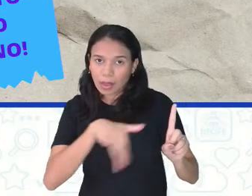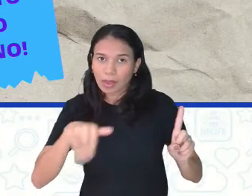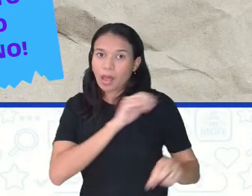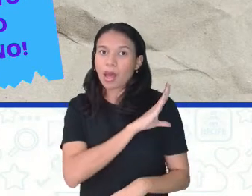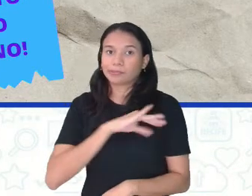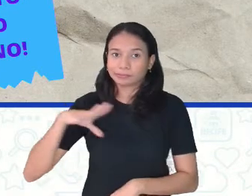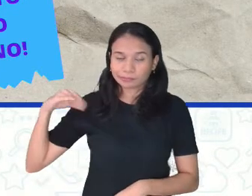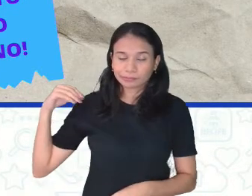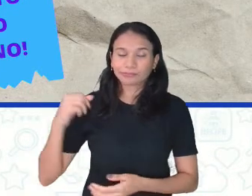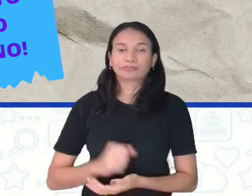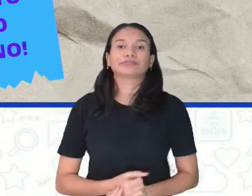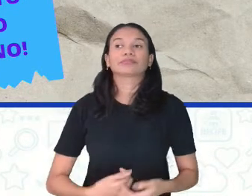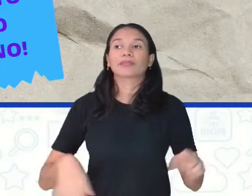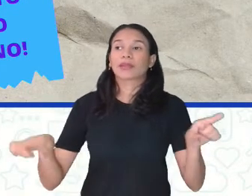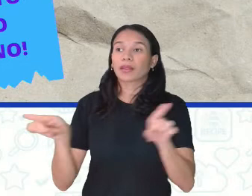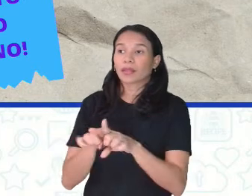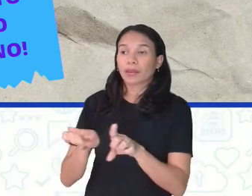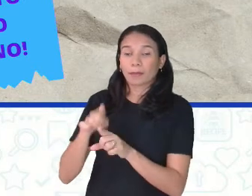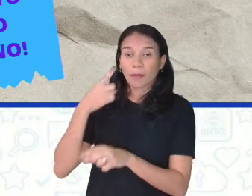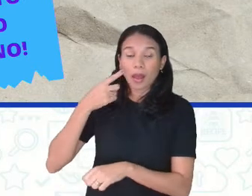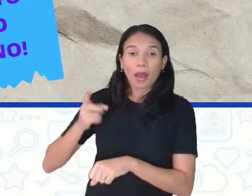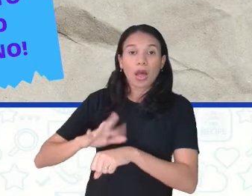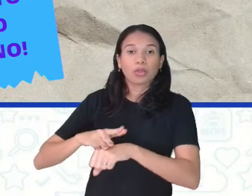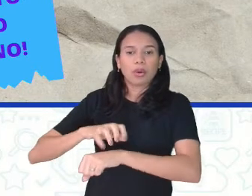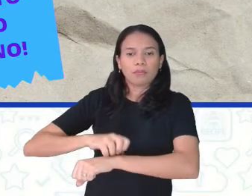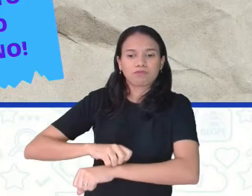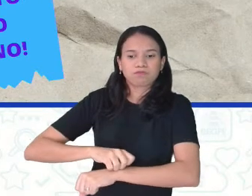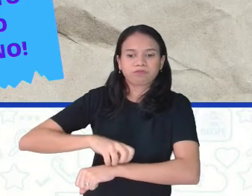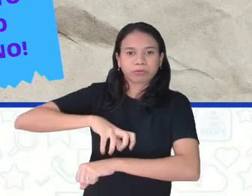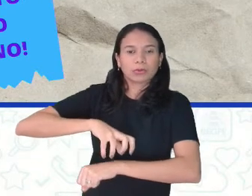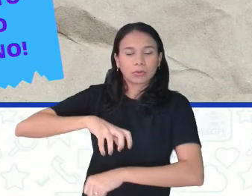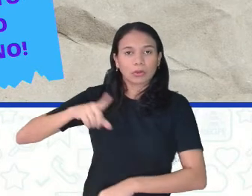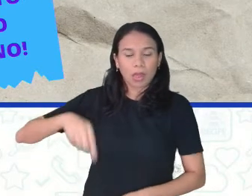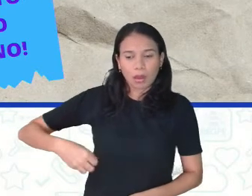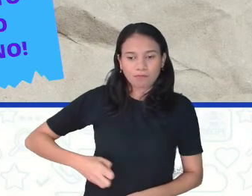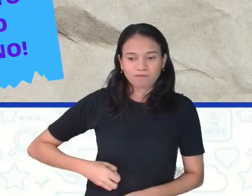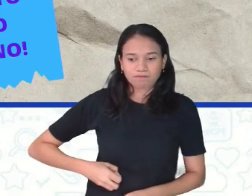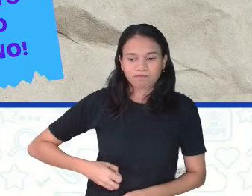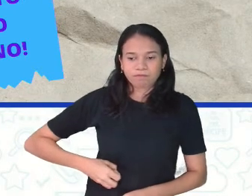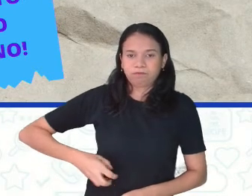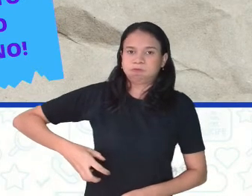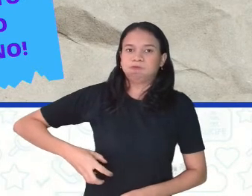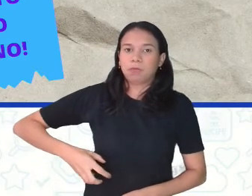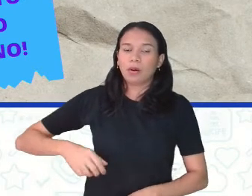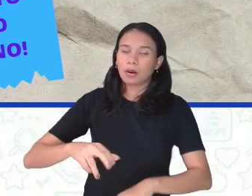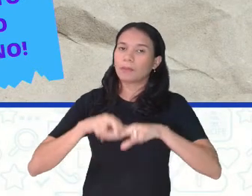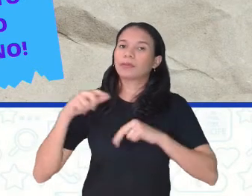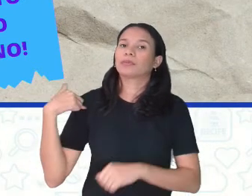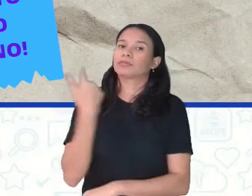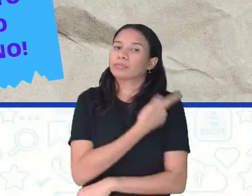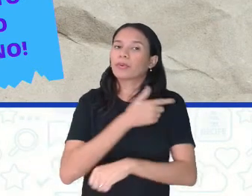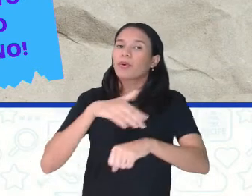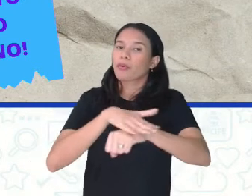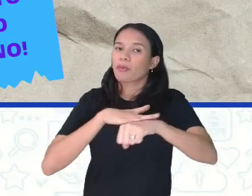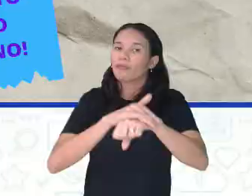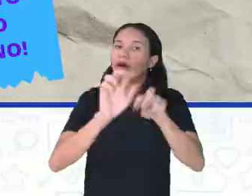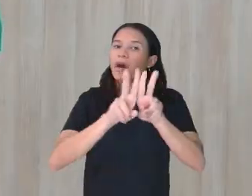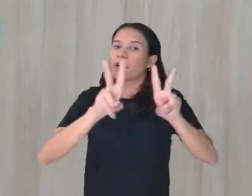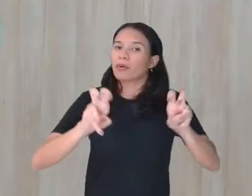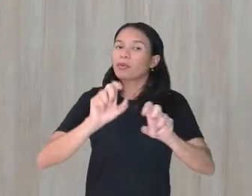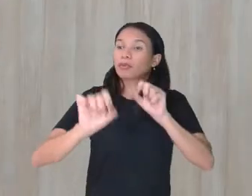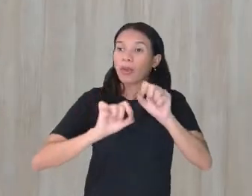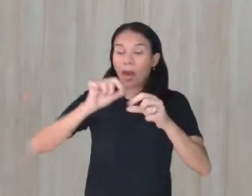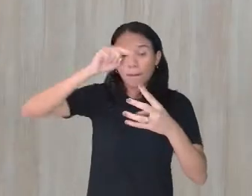crianças e adolescentes e doenças inflamatórias do intestino. E para a gente falar, né, a respeito de